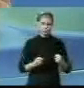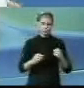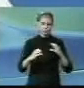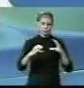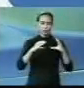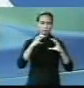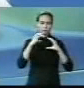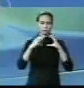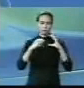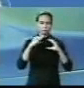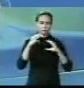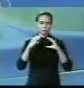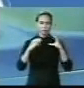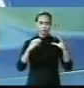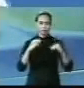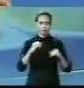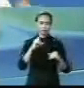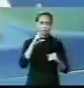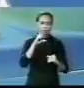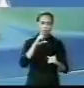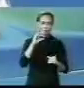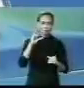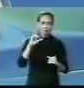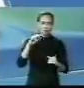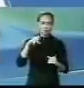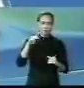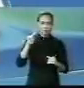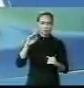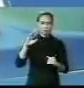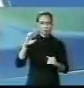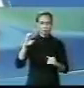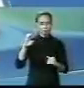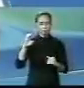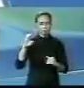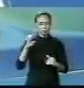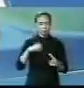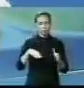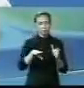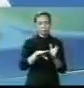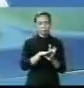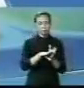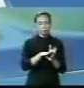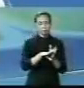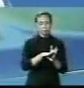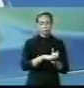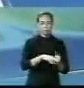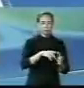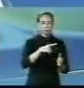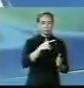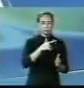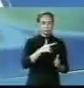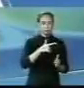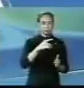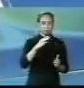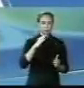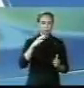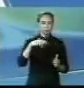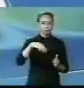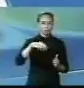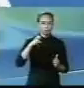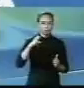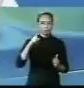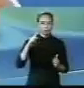quê? A 2 MB, quando muito 4 MB. Então, assim, em geral, ocorre nessa